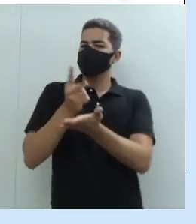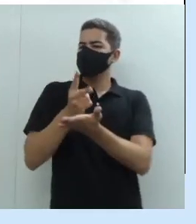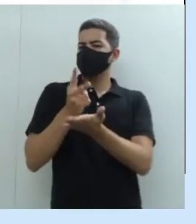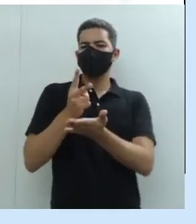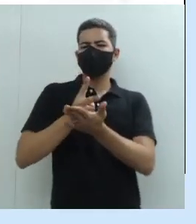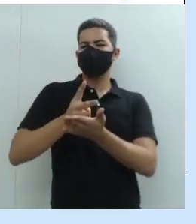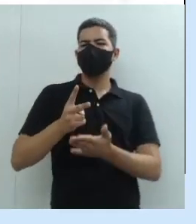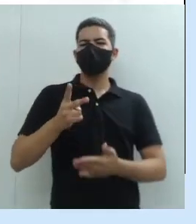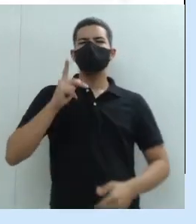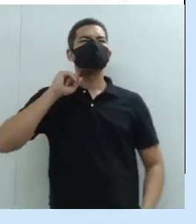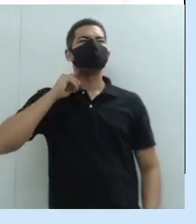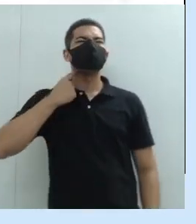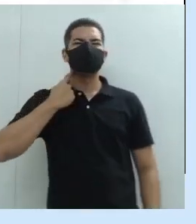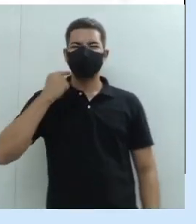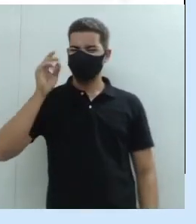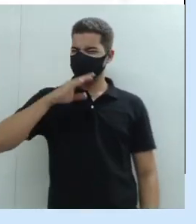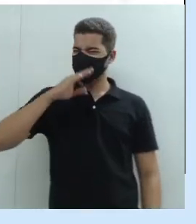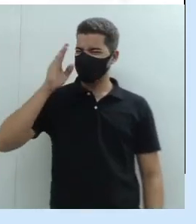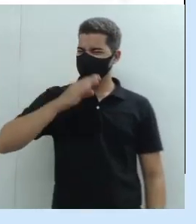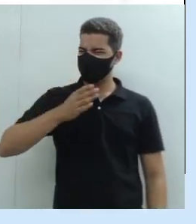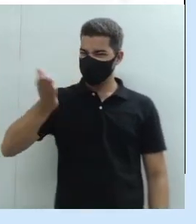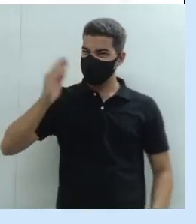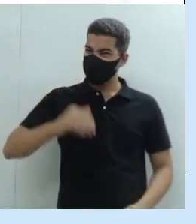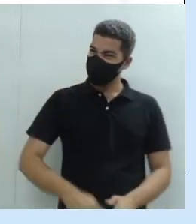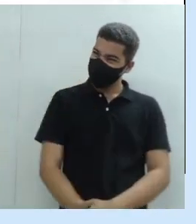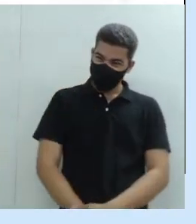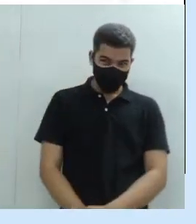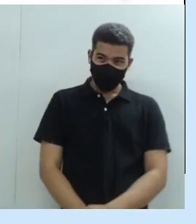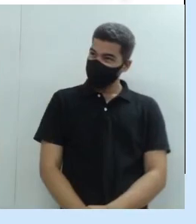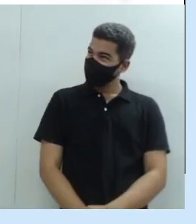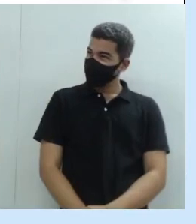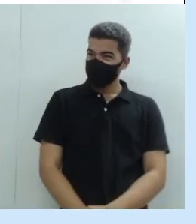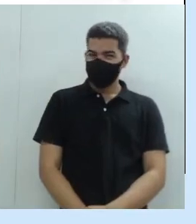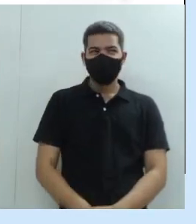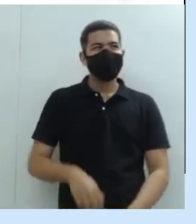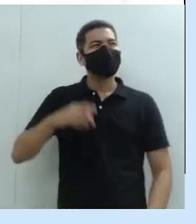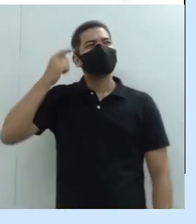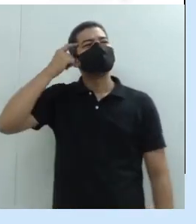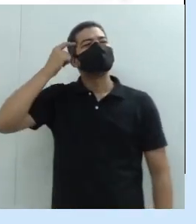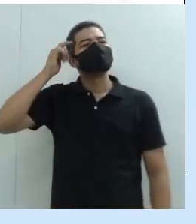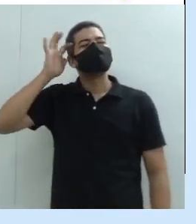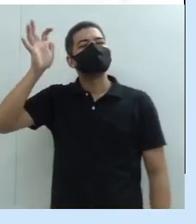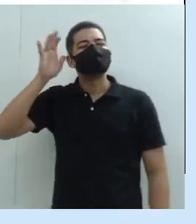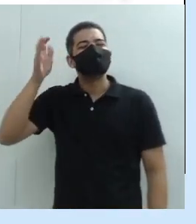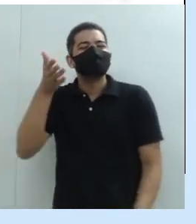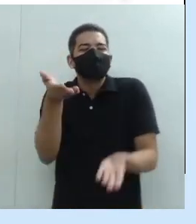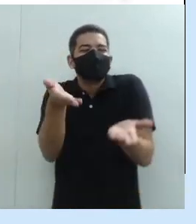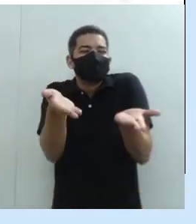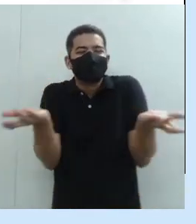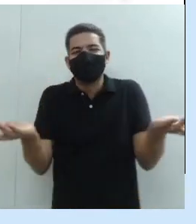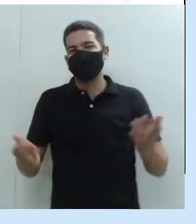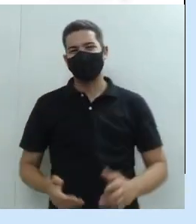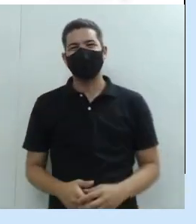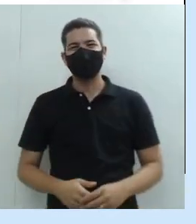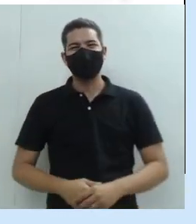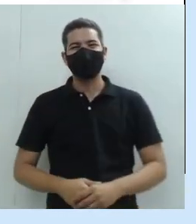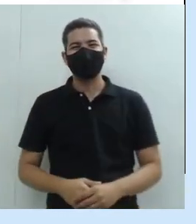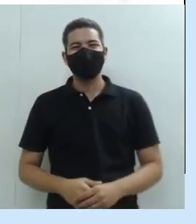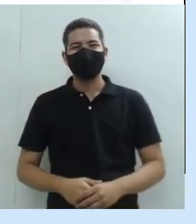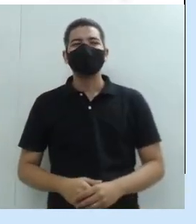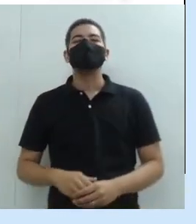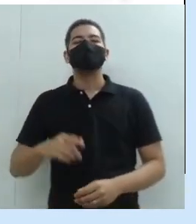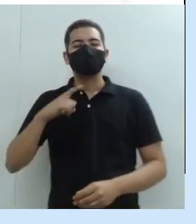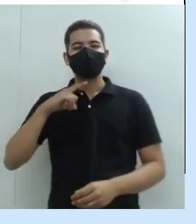íntimas, né? Por isso que ele tem essa compreensão a respeito dessa informação na placa. E é isso que